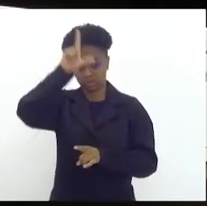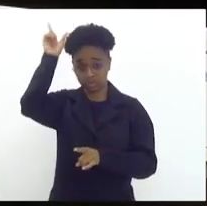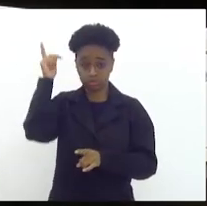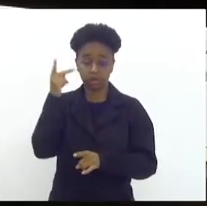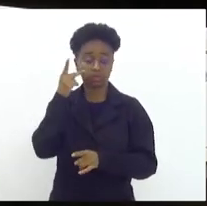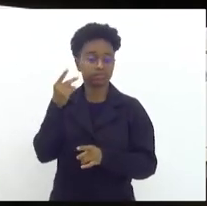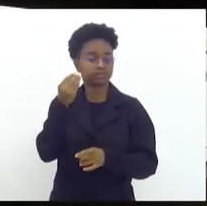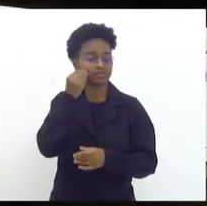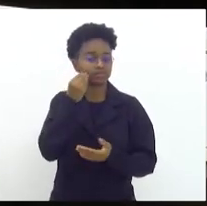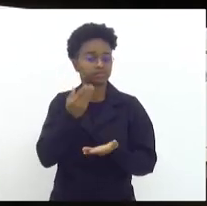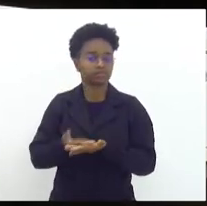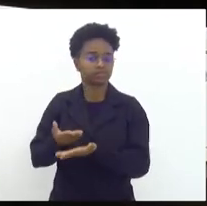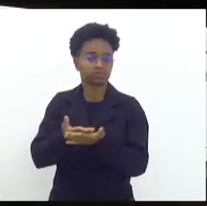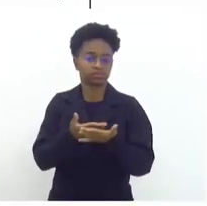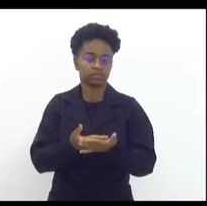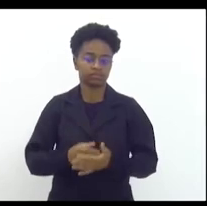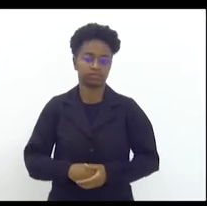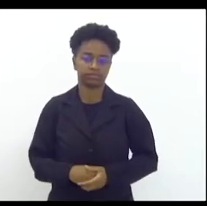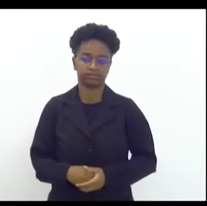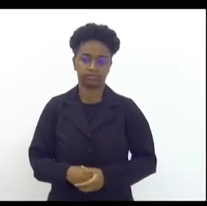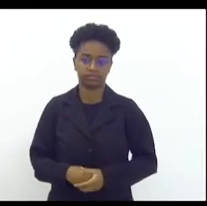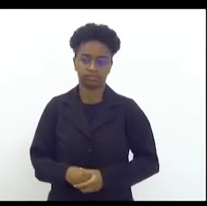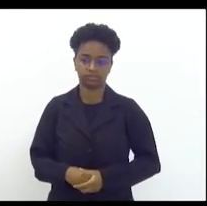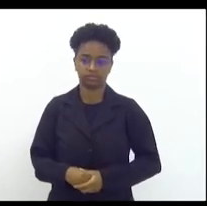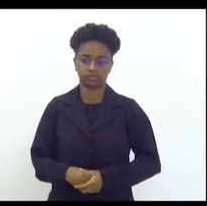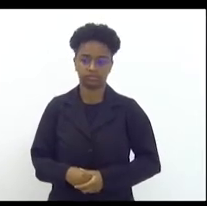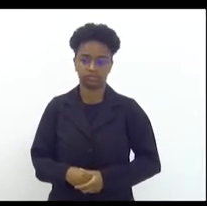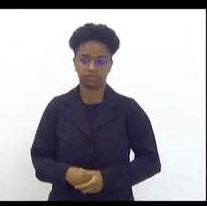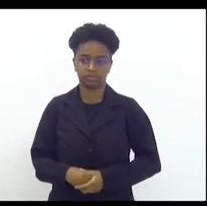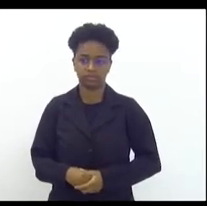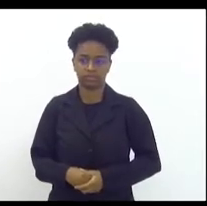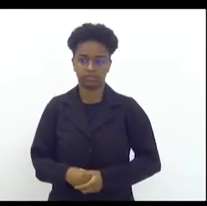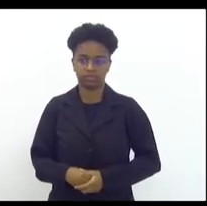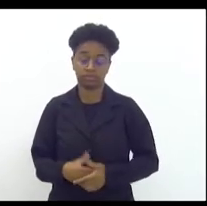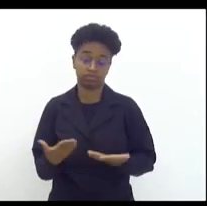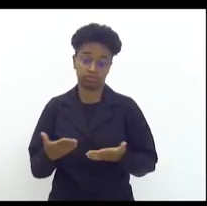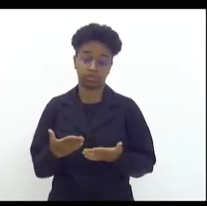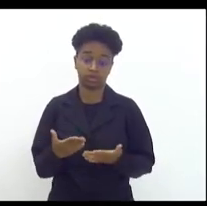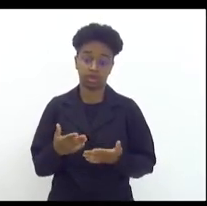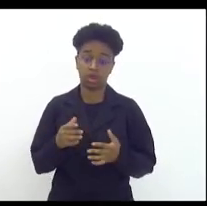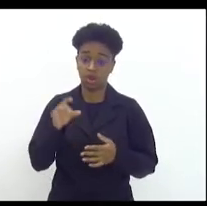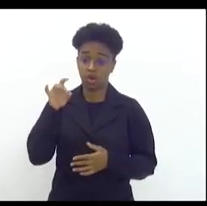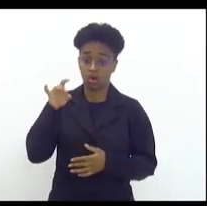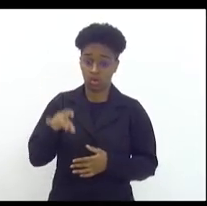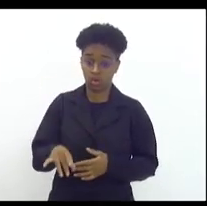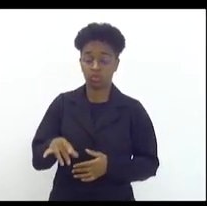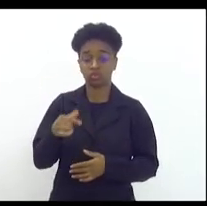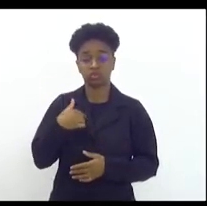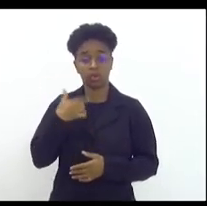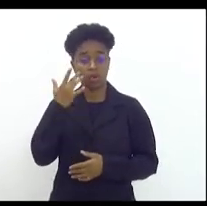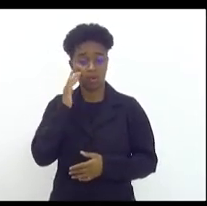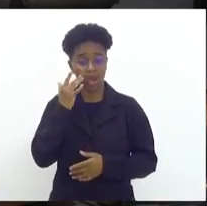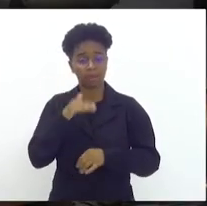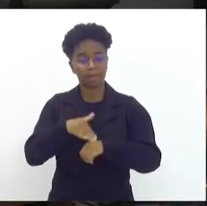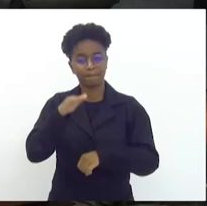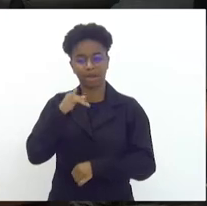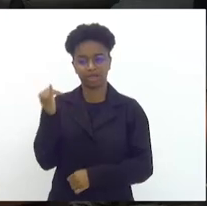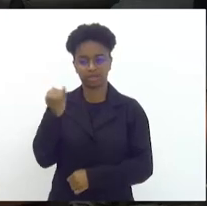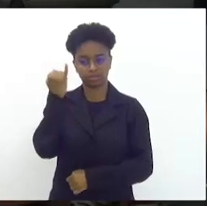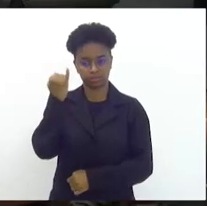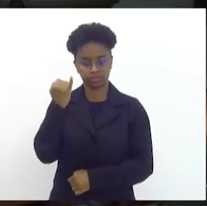procurado estudar Vai lá por favor é isso essa última transparência eu acho que talvez seja mais importante